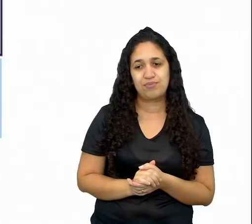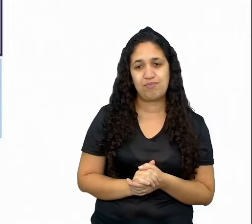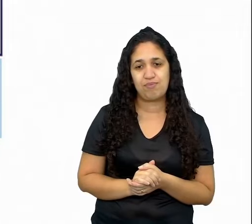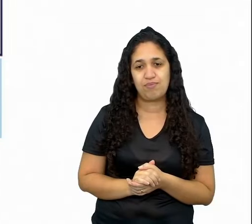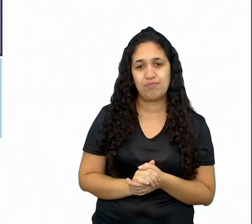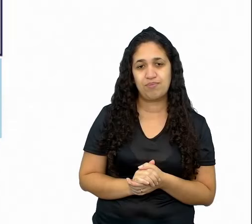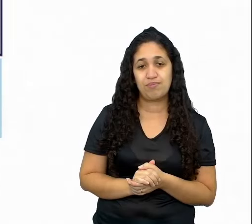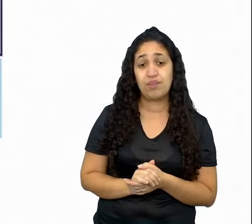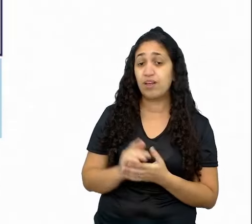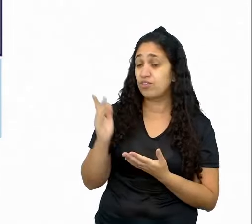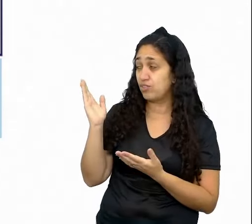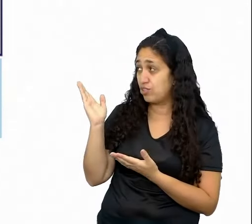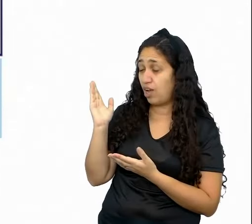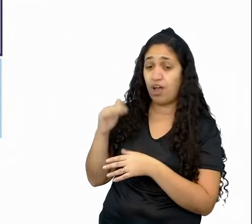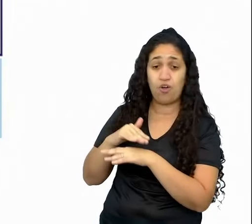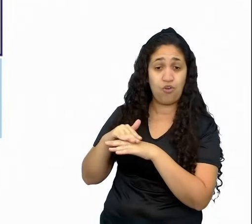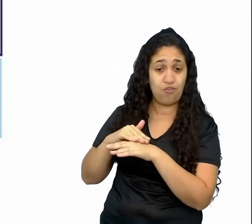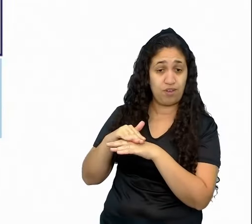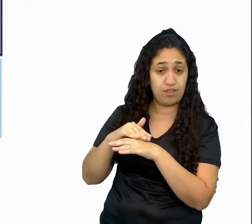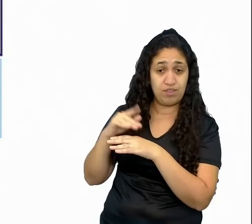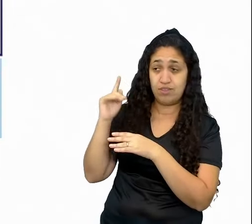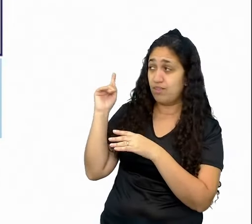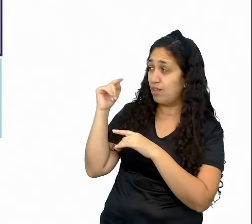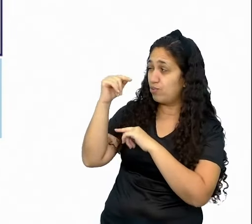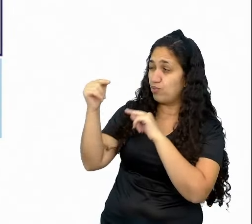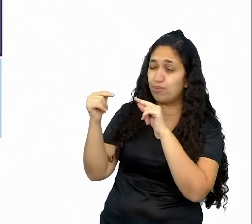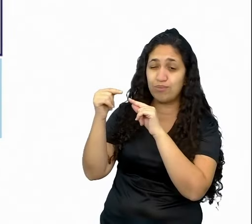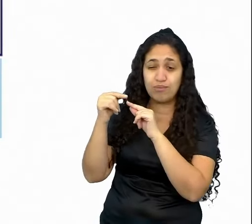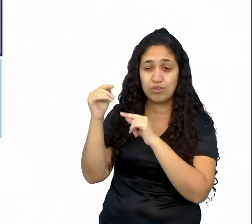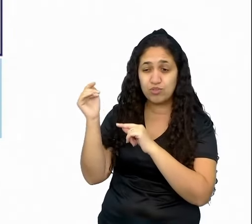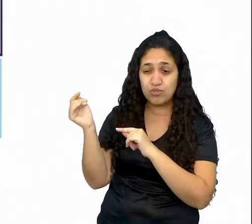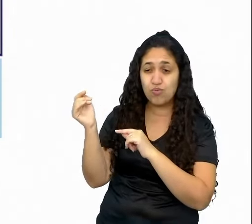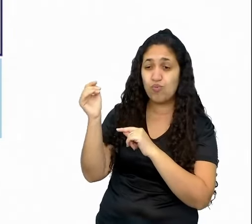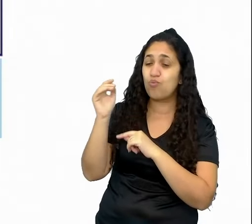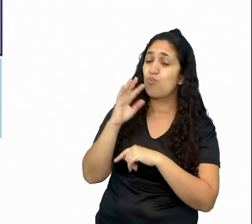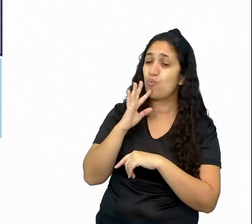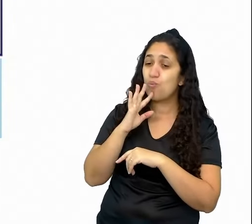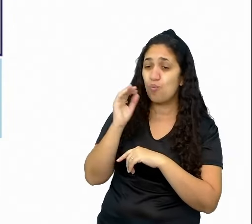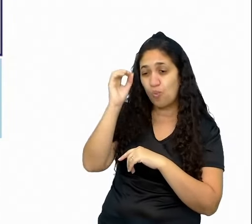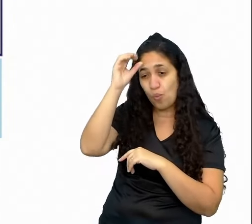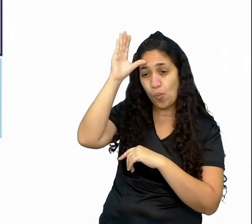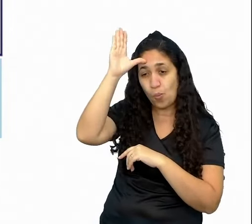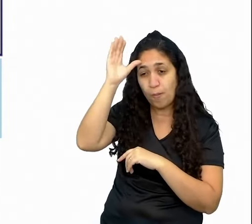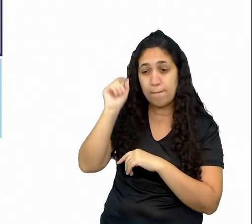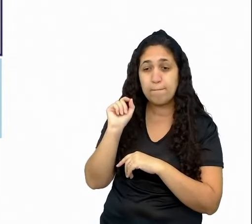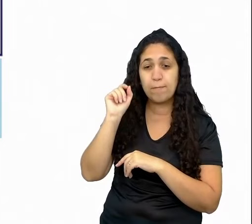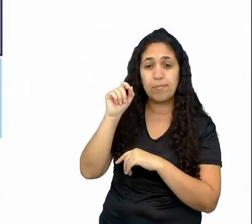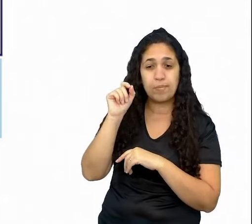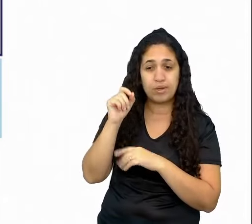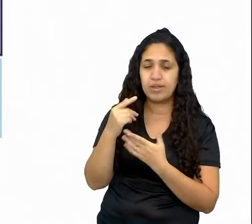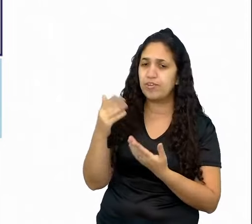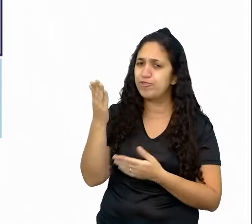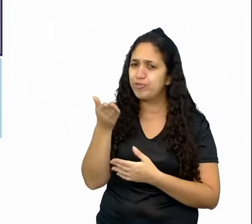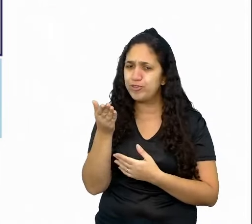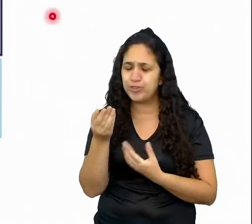Né, a gente estava falando qual era o objeto de conhecimento, e aí, se vocês já